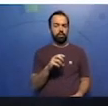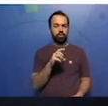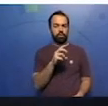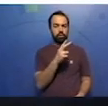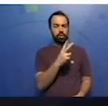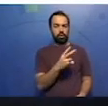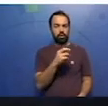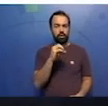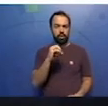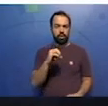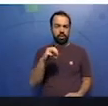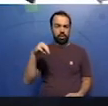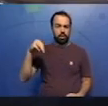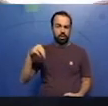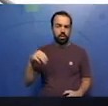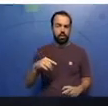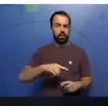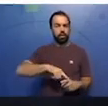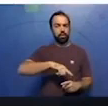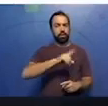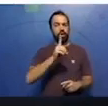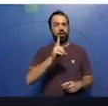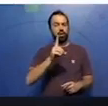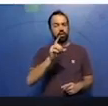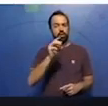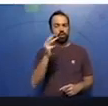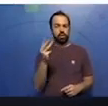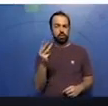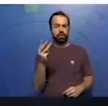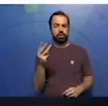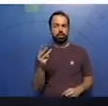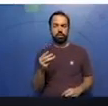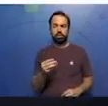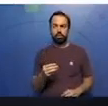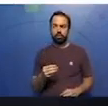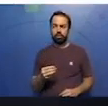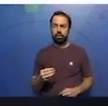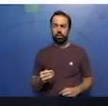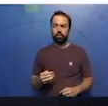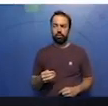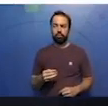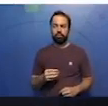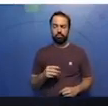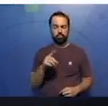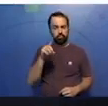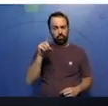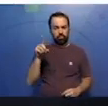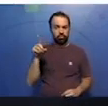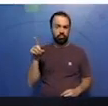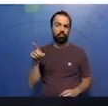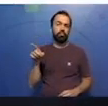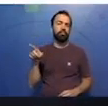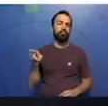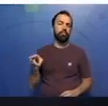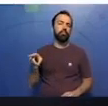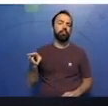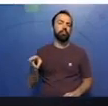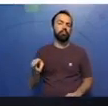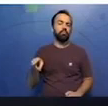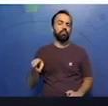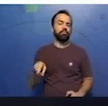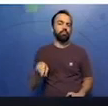sempre parte aqui do 12 e aí ele foi, olha lá, 5, 10, 15,